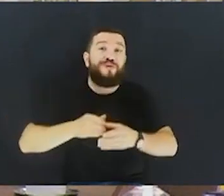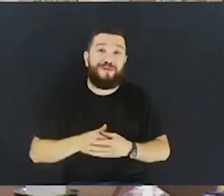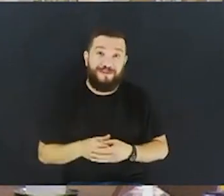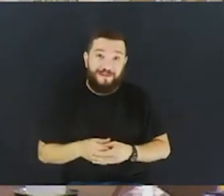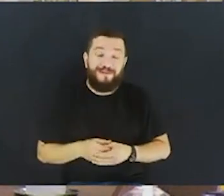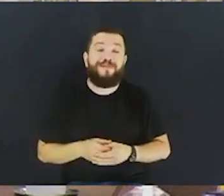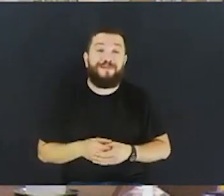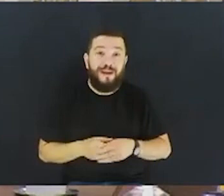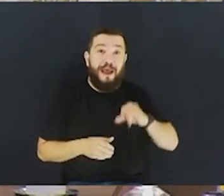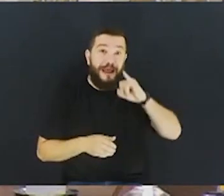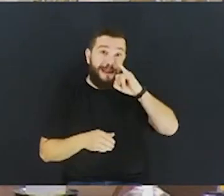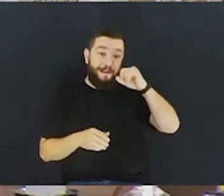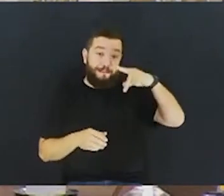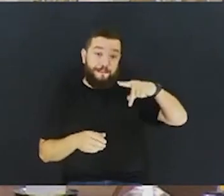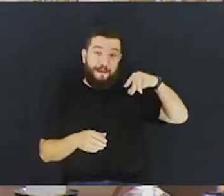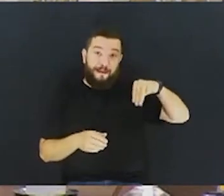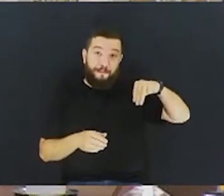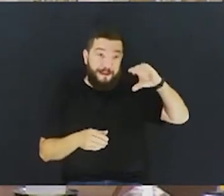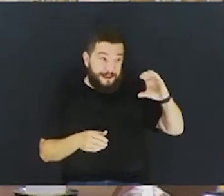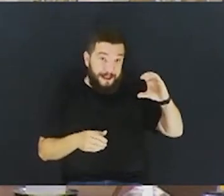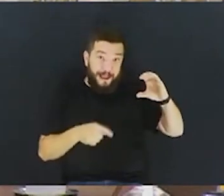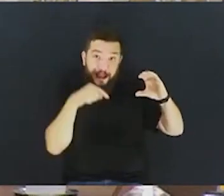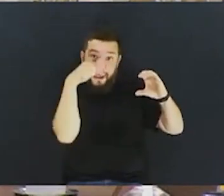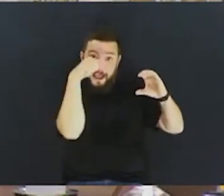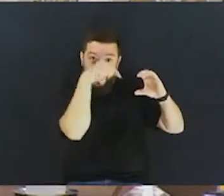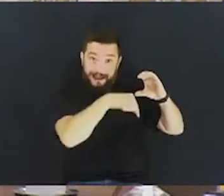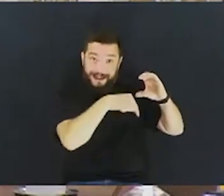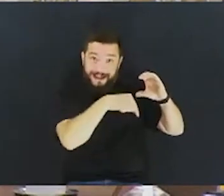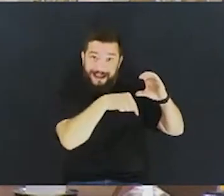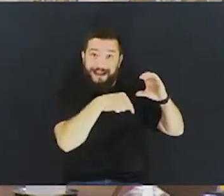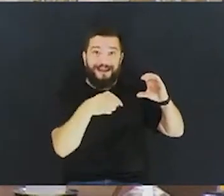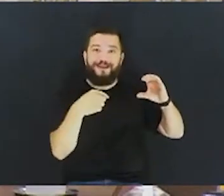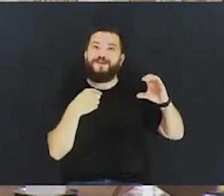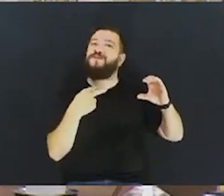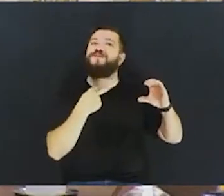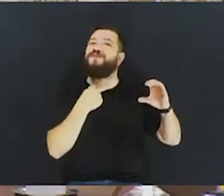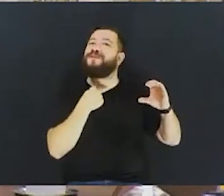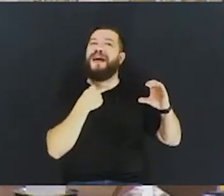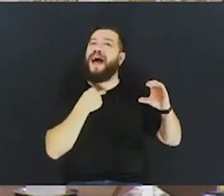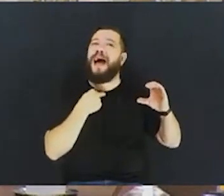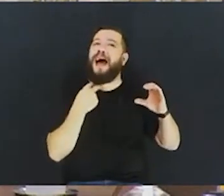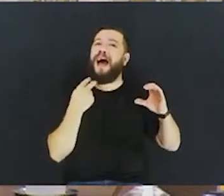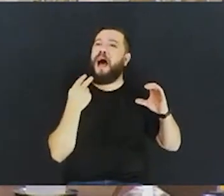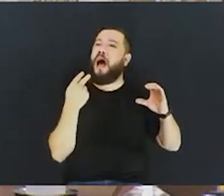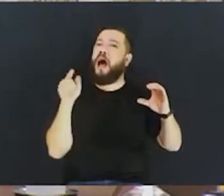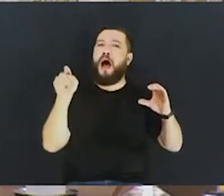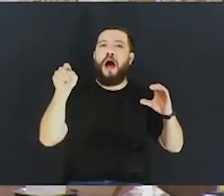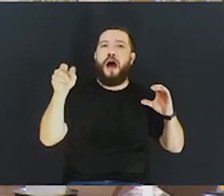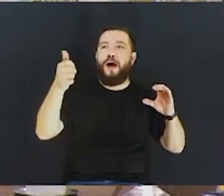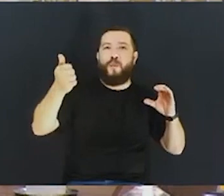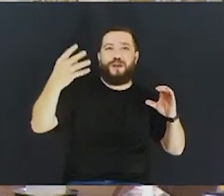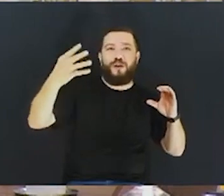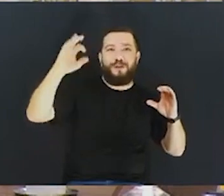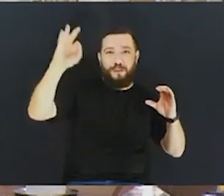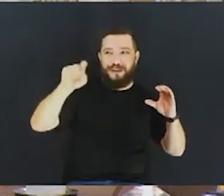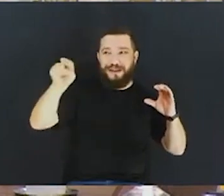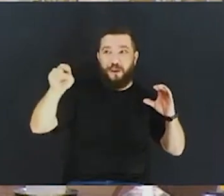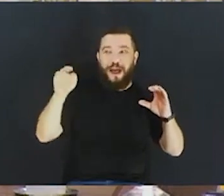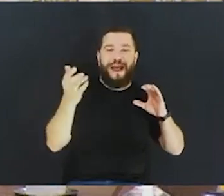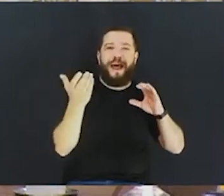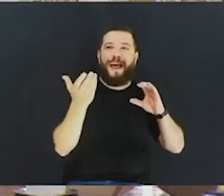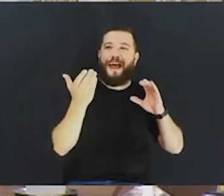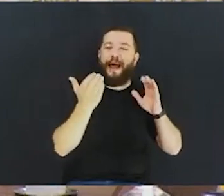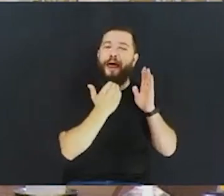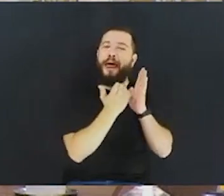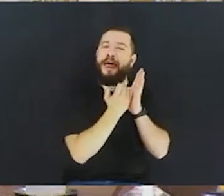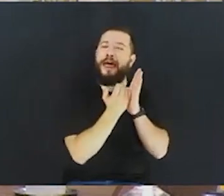sobreviver sem este desconto de 14%. É um absurdo sem tamanho, todos nós sabemos